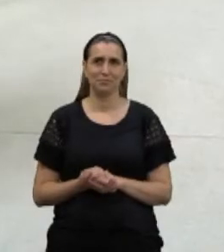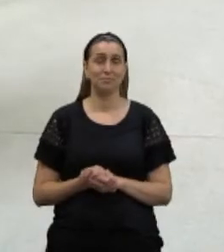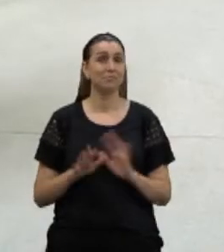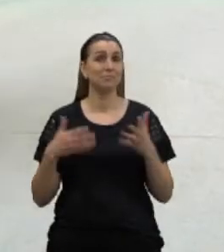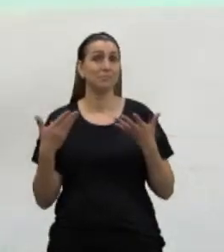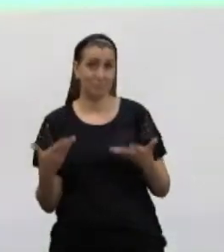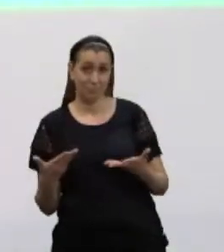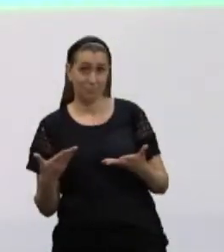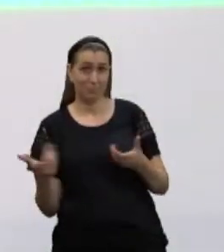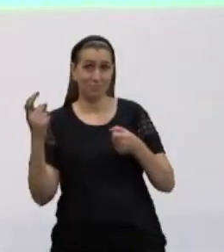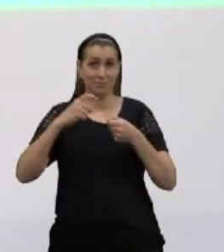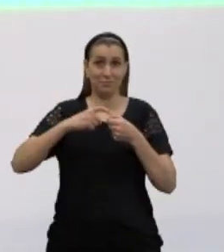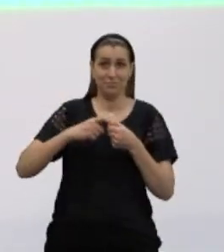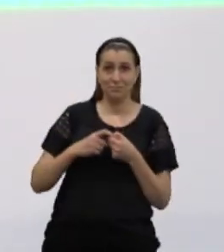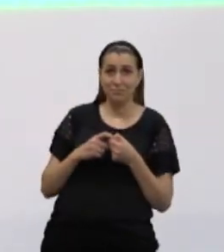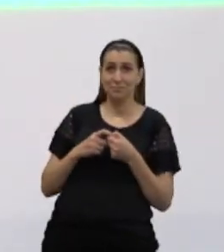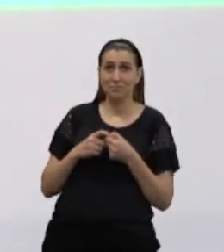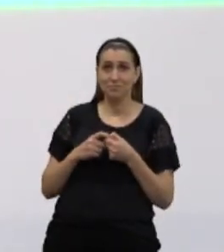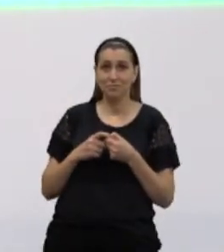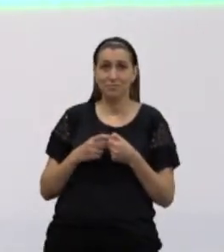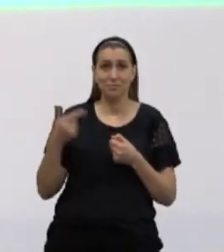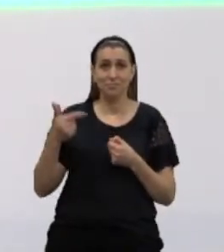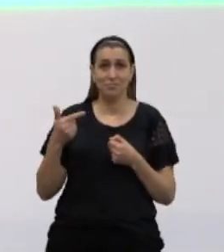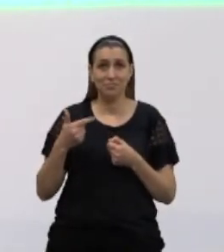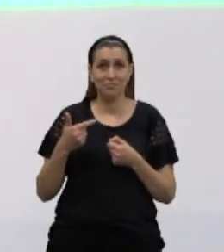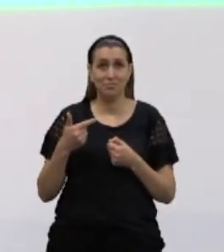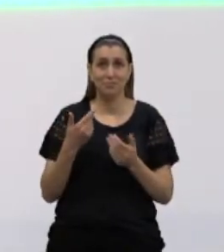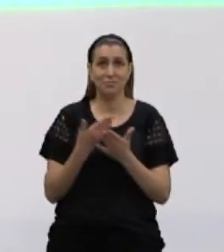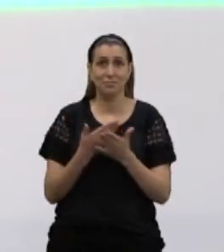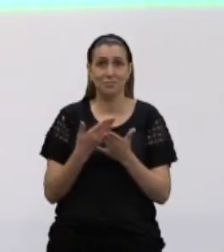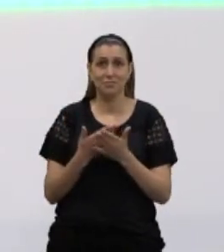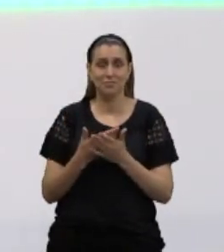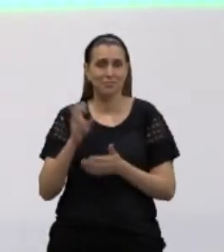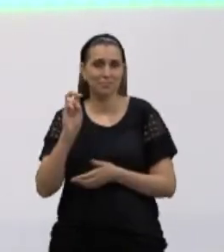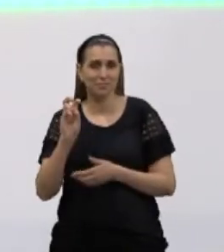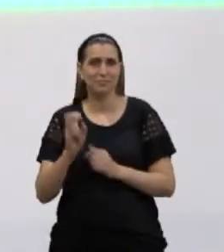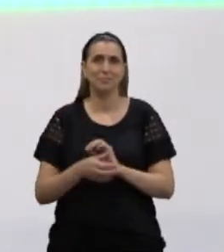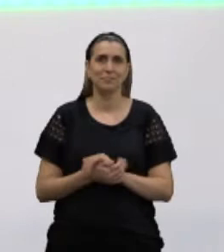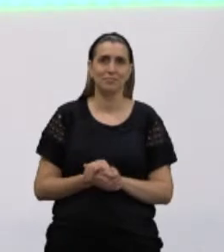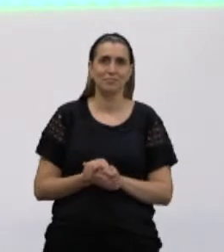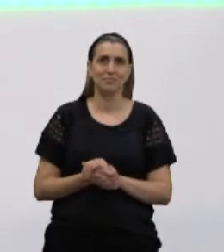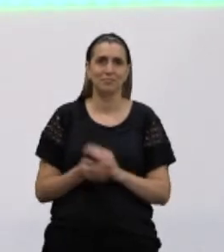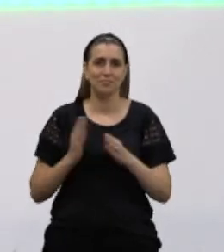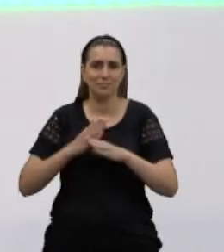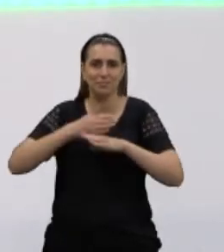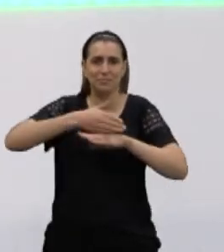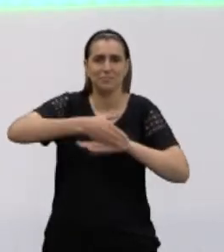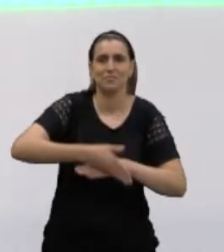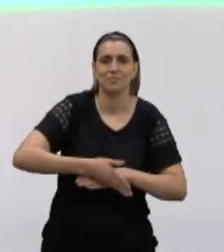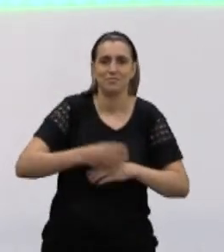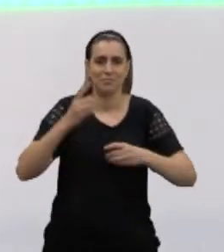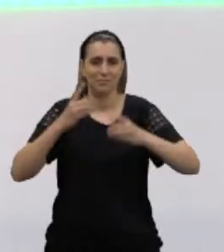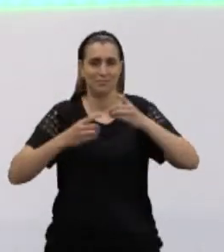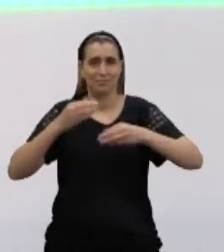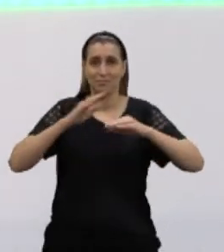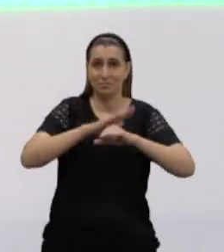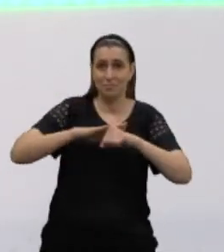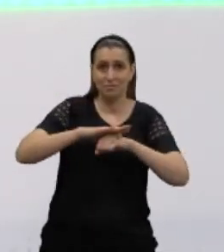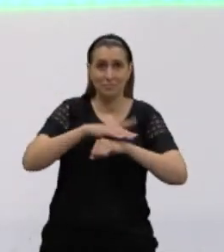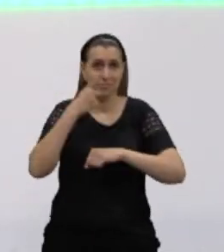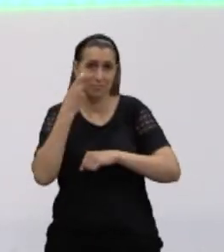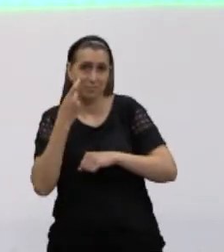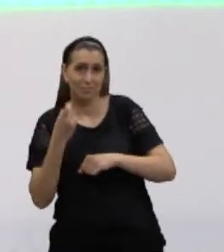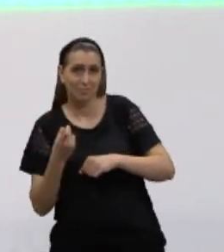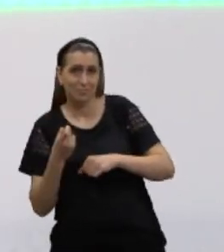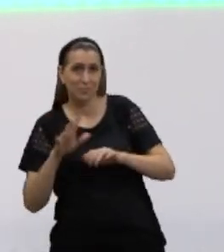Então, pessoal, voltamos para o nosso segundo bloco, Semântica 5. A gente está aqui produzindo um diálogo muito interessante,